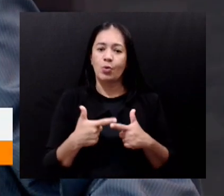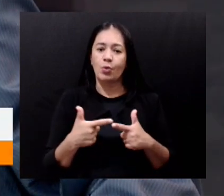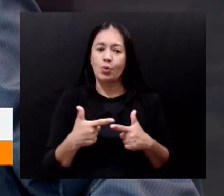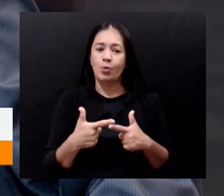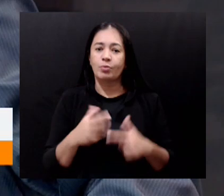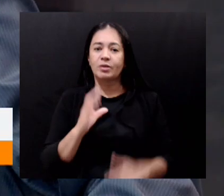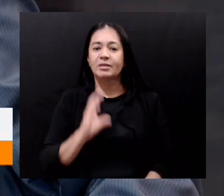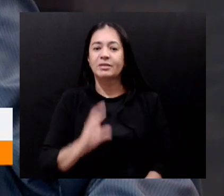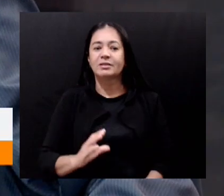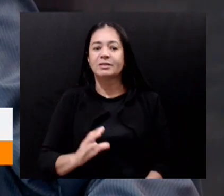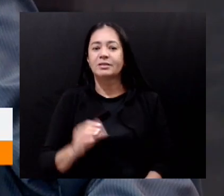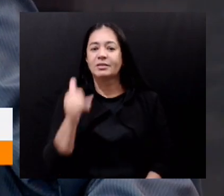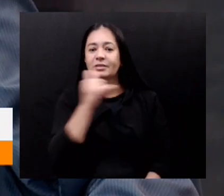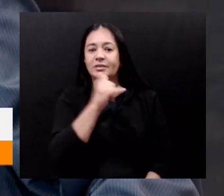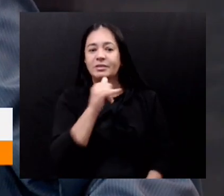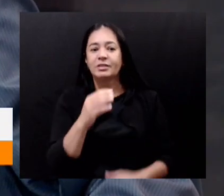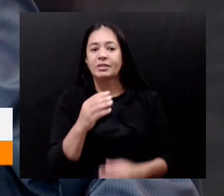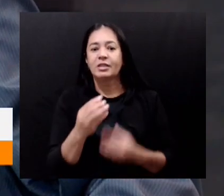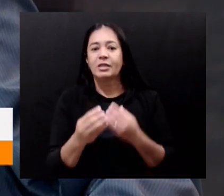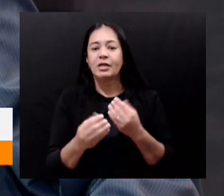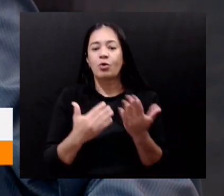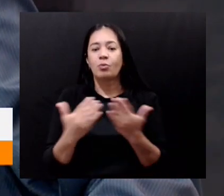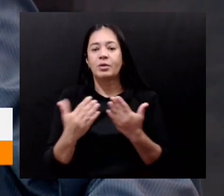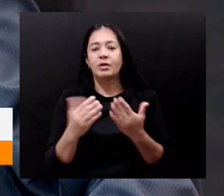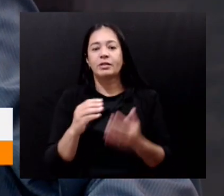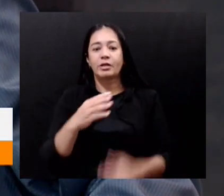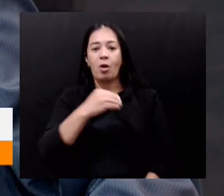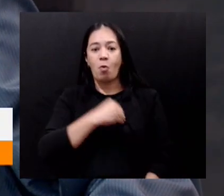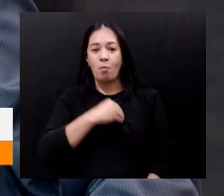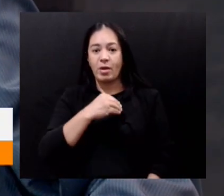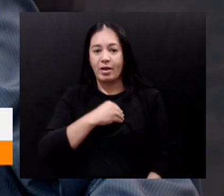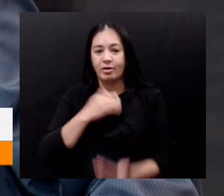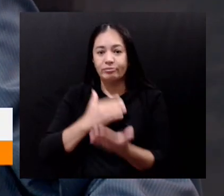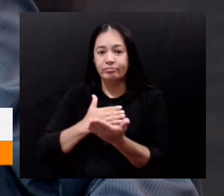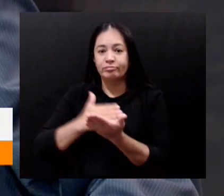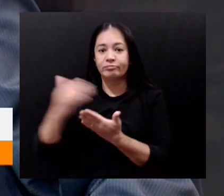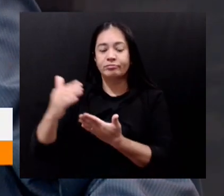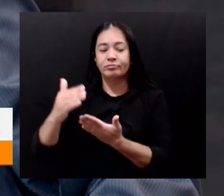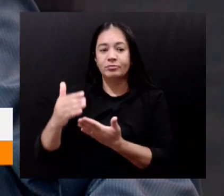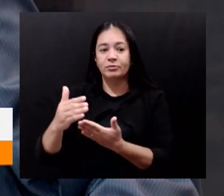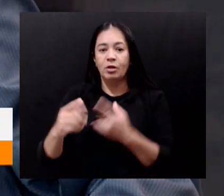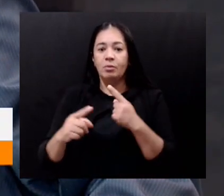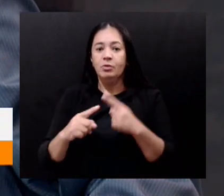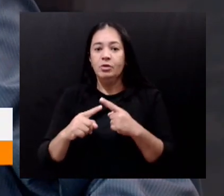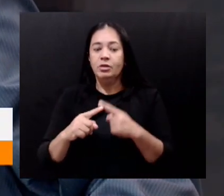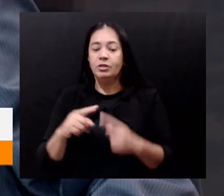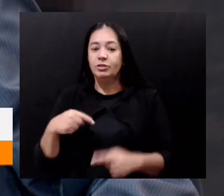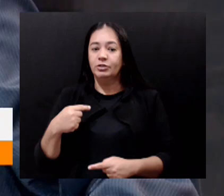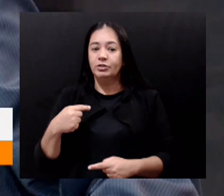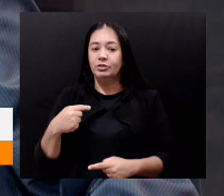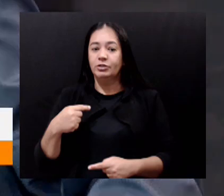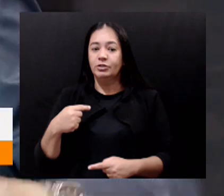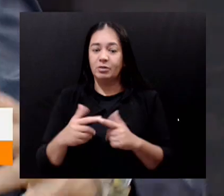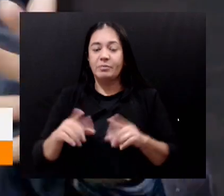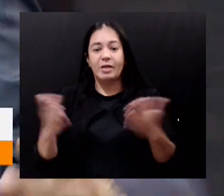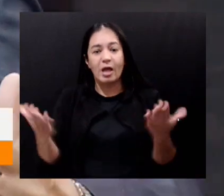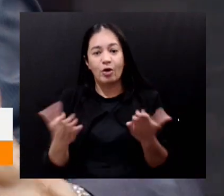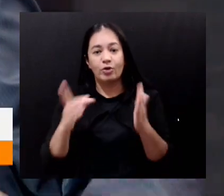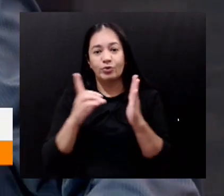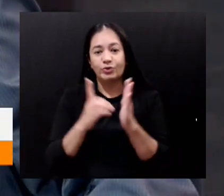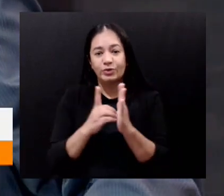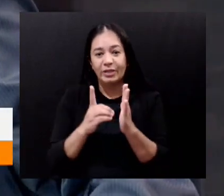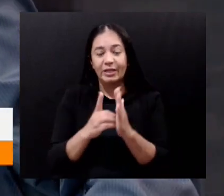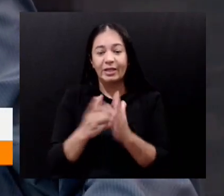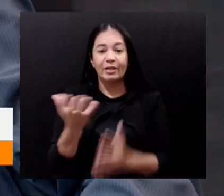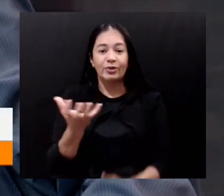original. A gente gerou um problema que um decreto quer resolver. Uhum. A gente, eu digo governo italiano, digo como